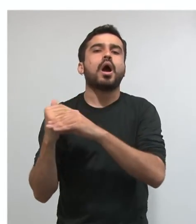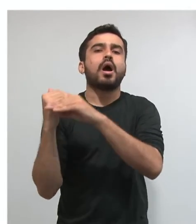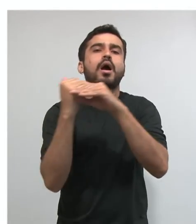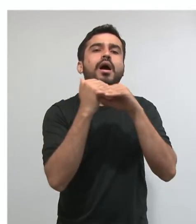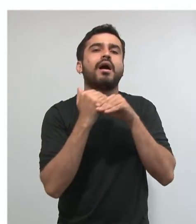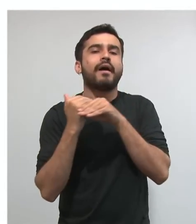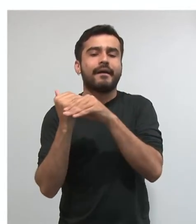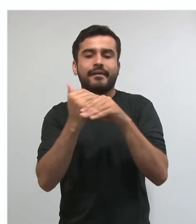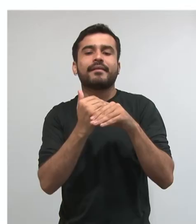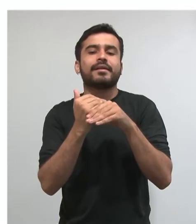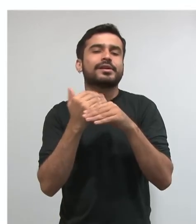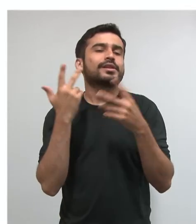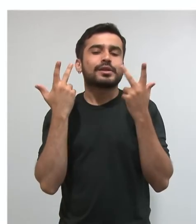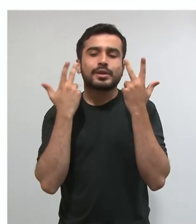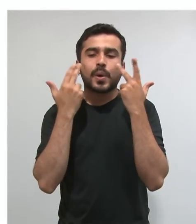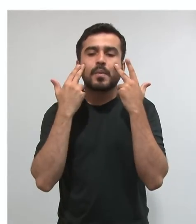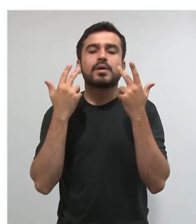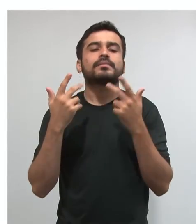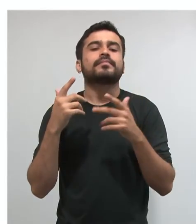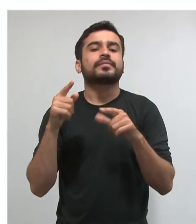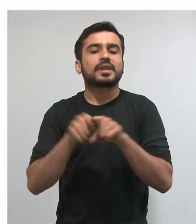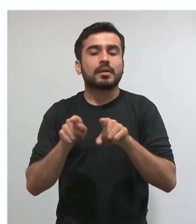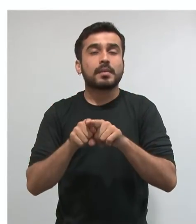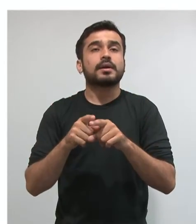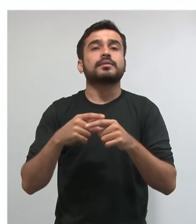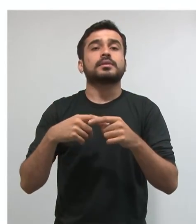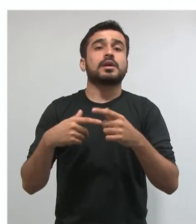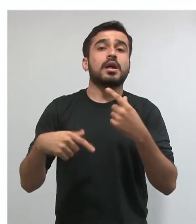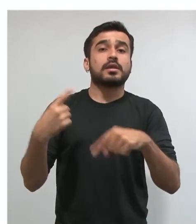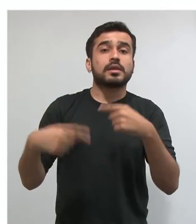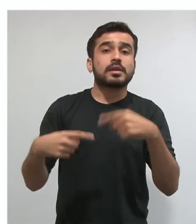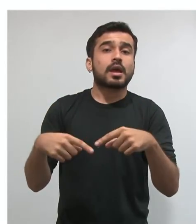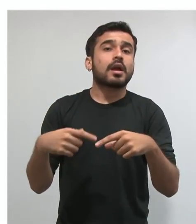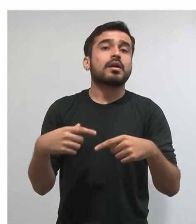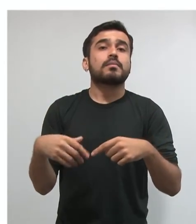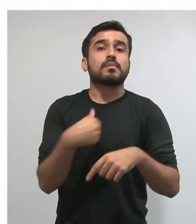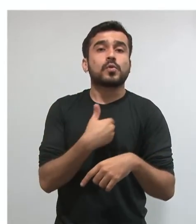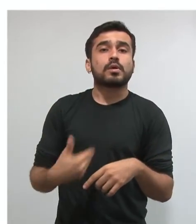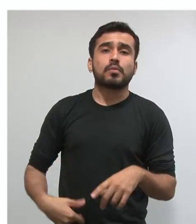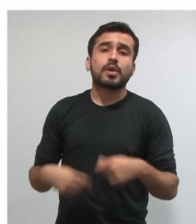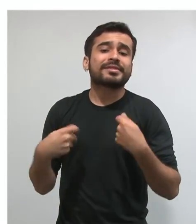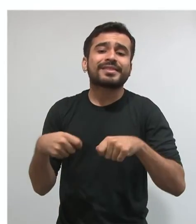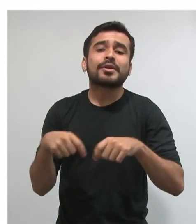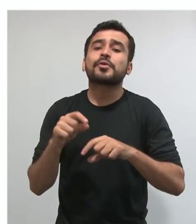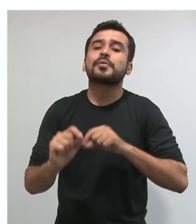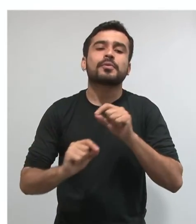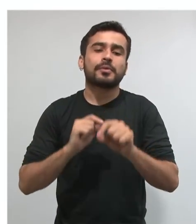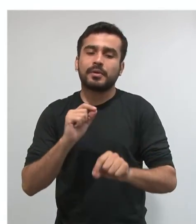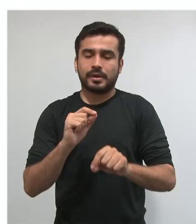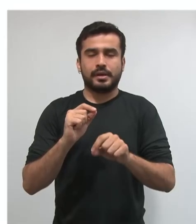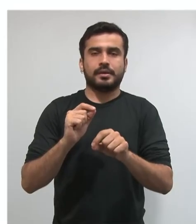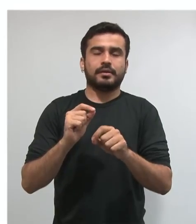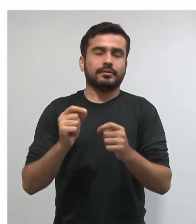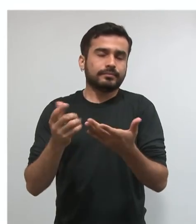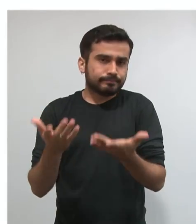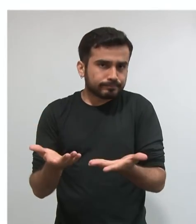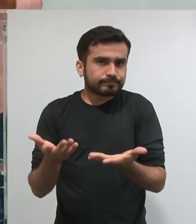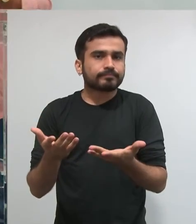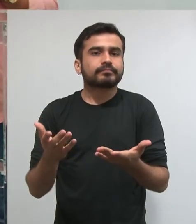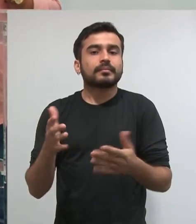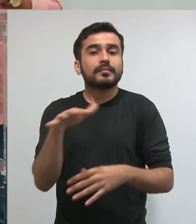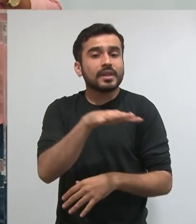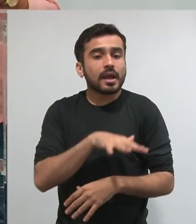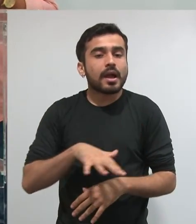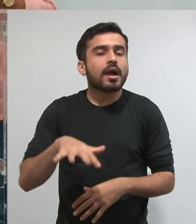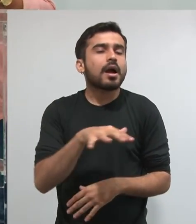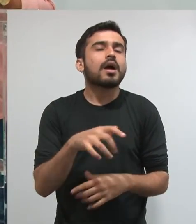sobre as demandas e as necessidades atuais dos executivos das políticas e as restrições percebidas. Então, são